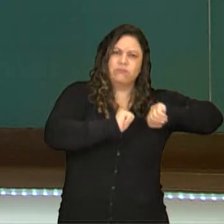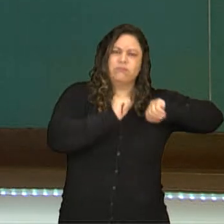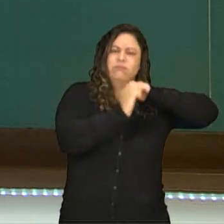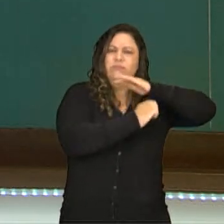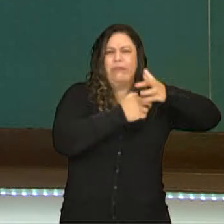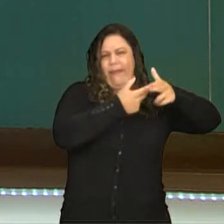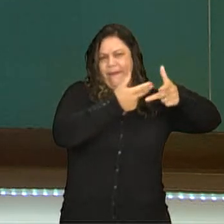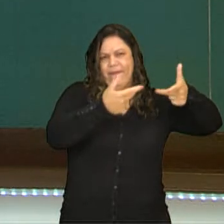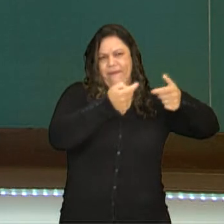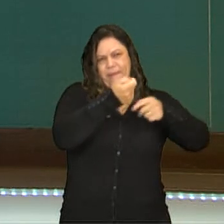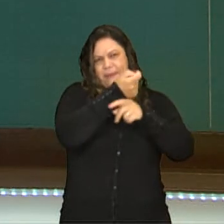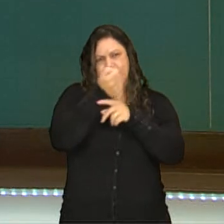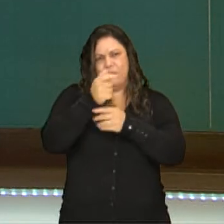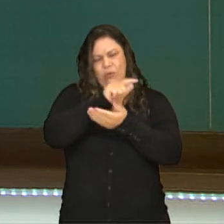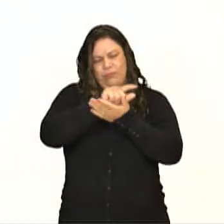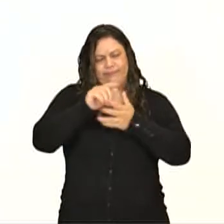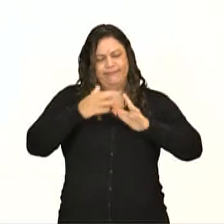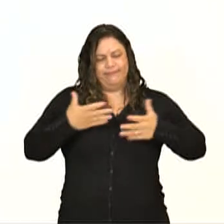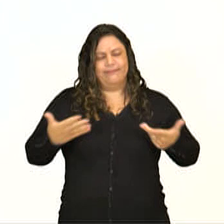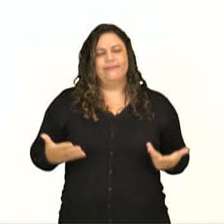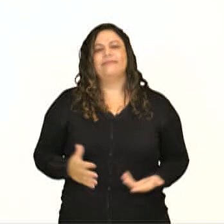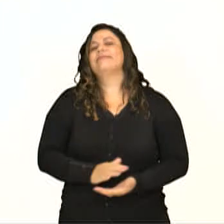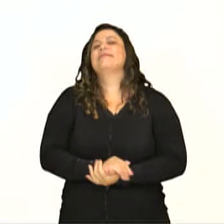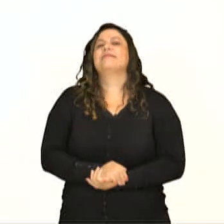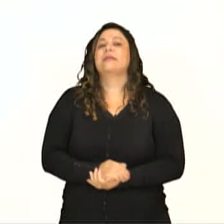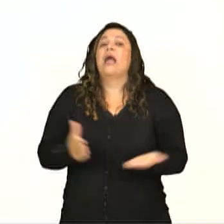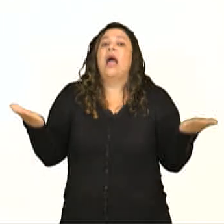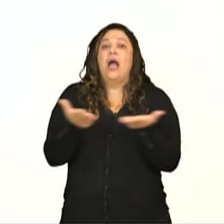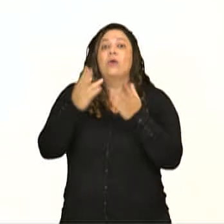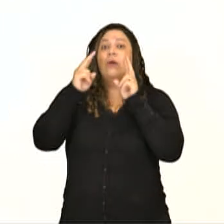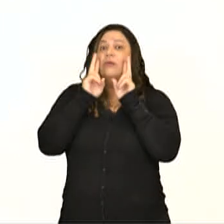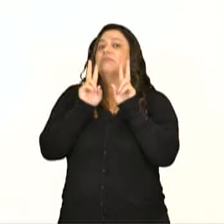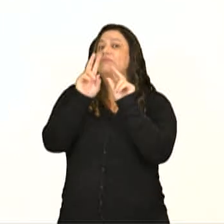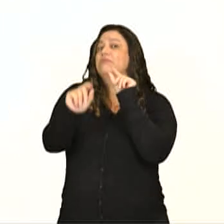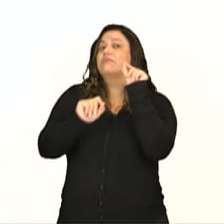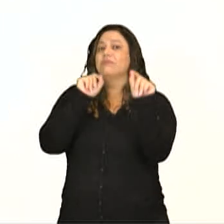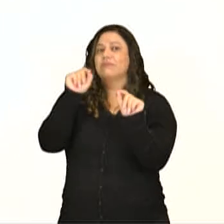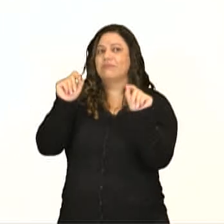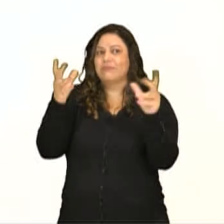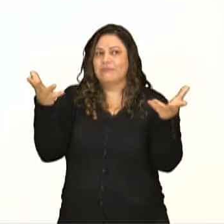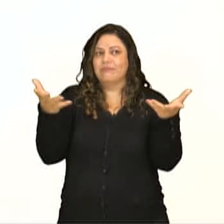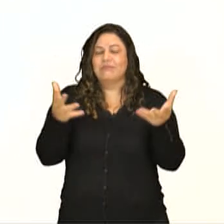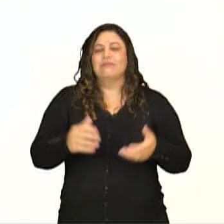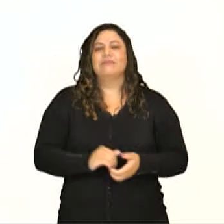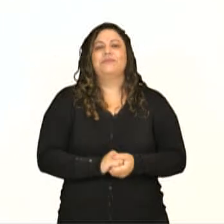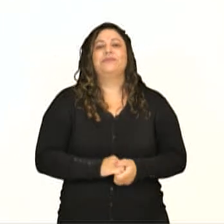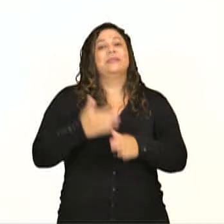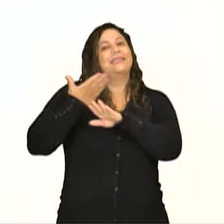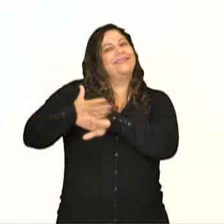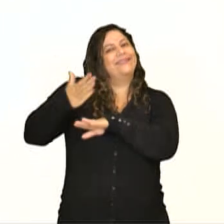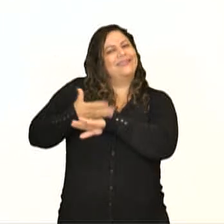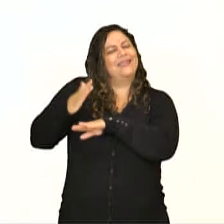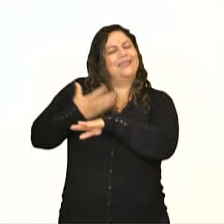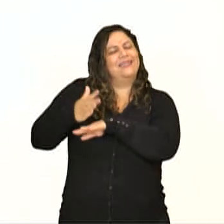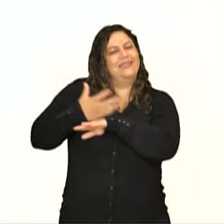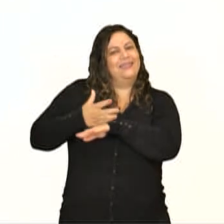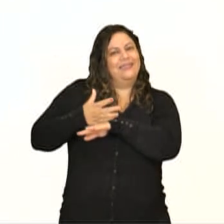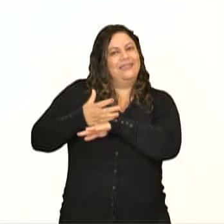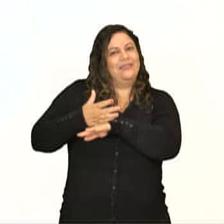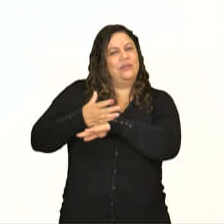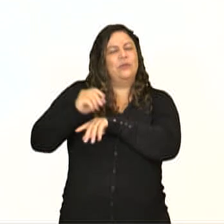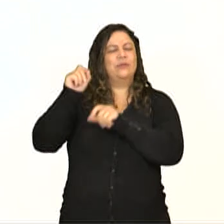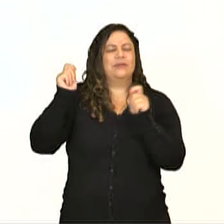que isso? Tem. Nós já vamos ver isso. Ó, um exercício para ver se você pegou a ideia aí,